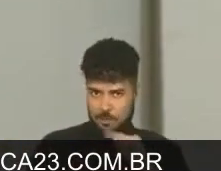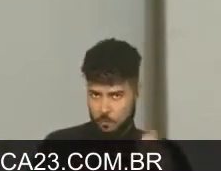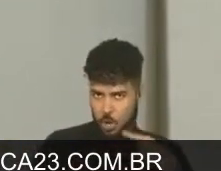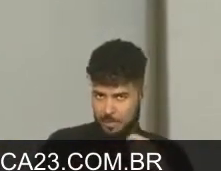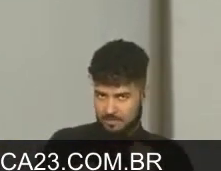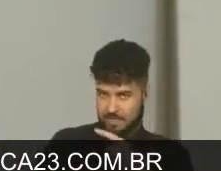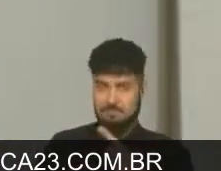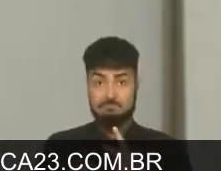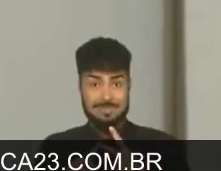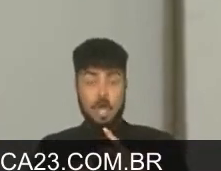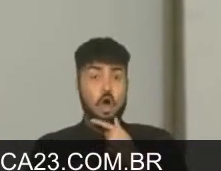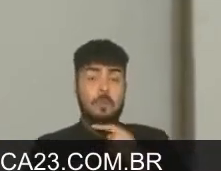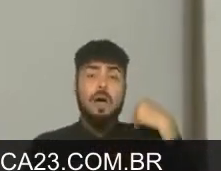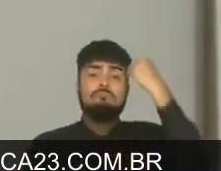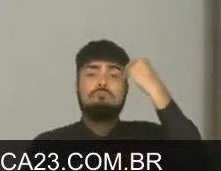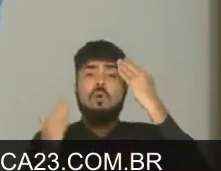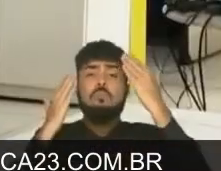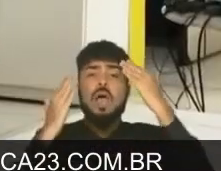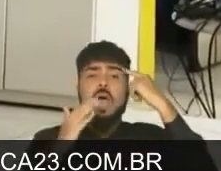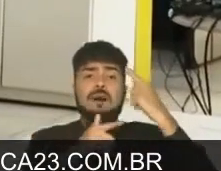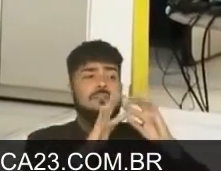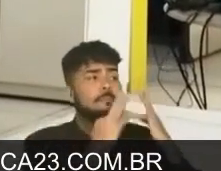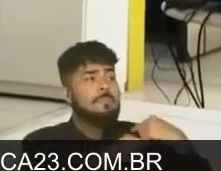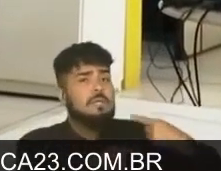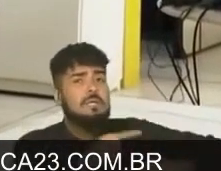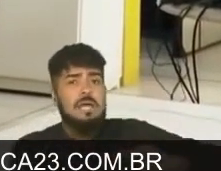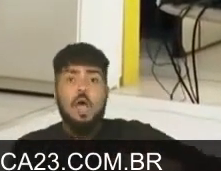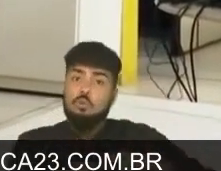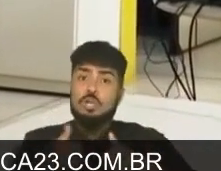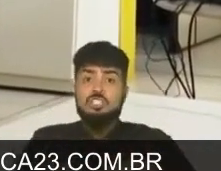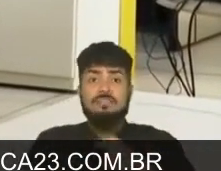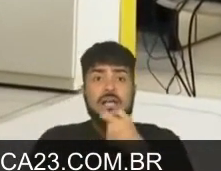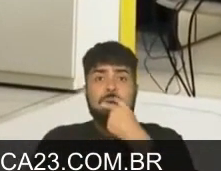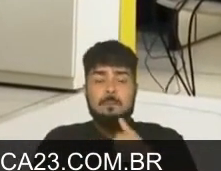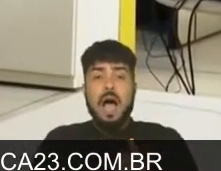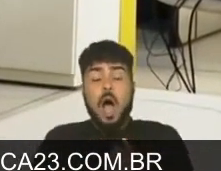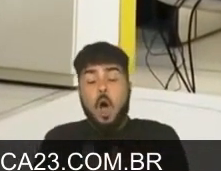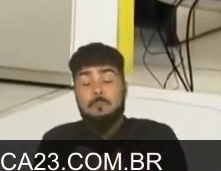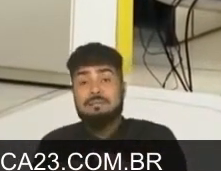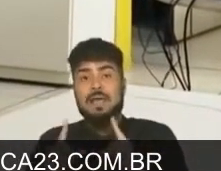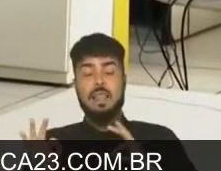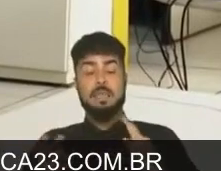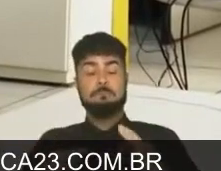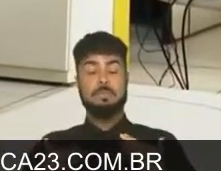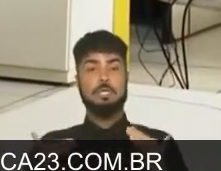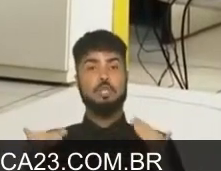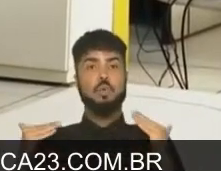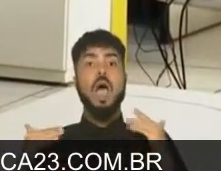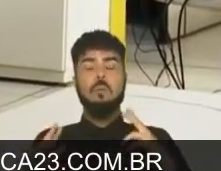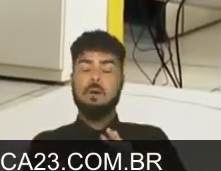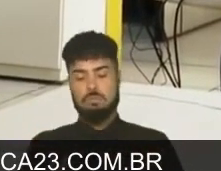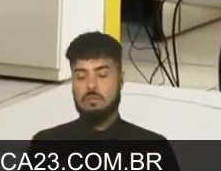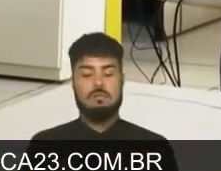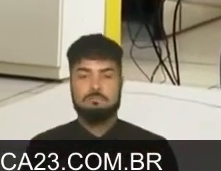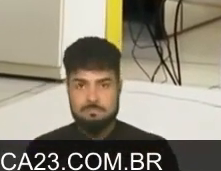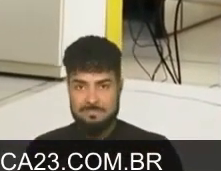advogados é que Giovanni tem quadro de transtorno psicológico na família e estava tomando medicamentos para aumentar a libido. O caso corre em